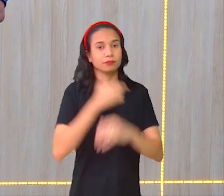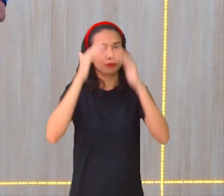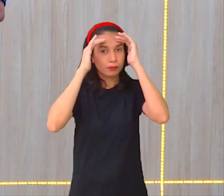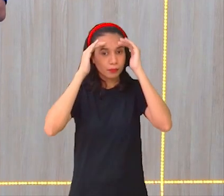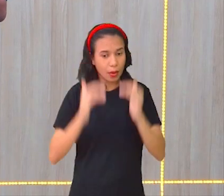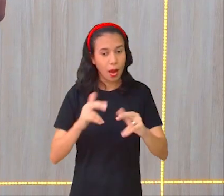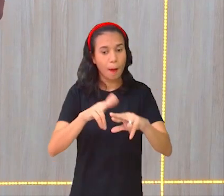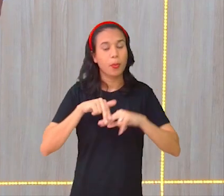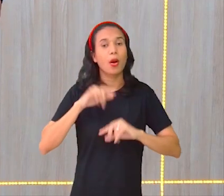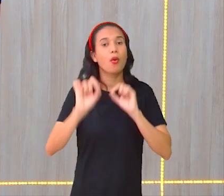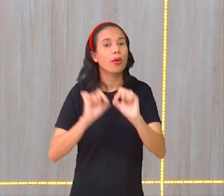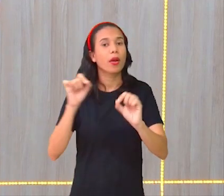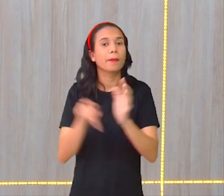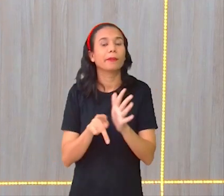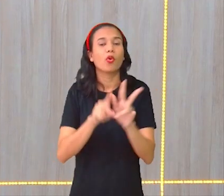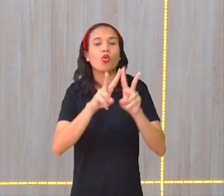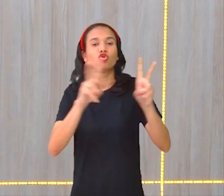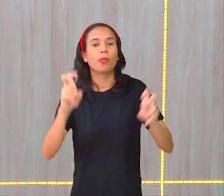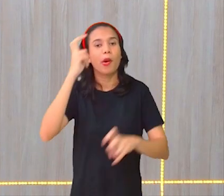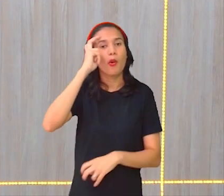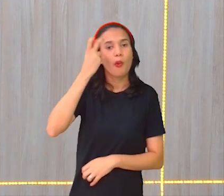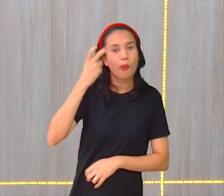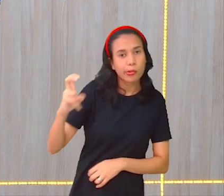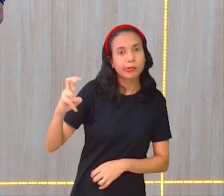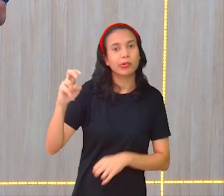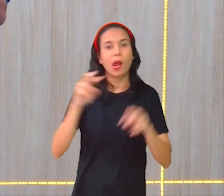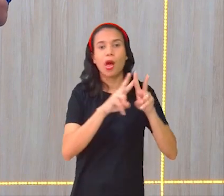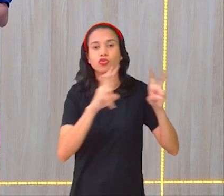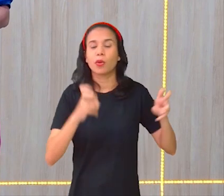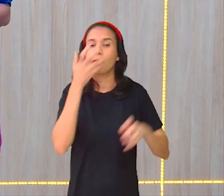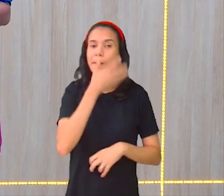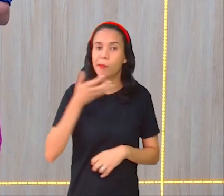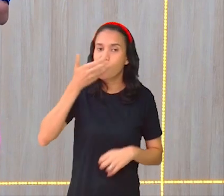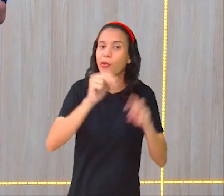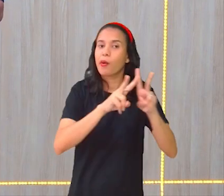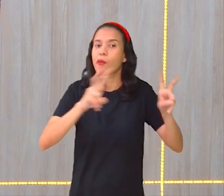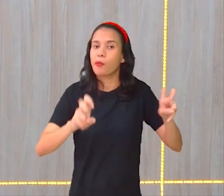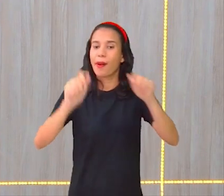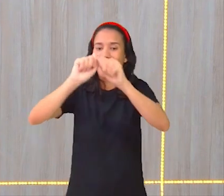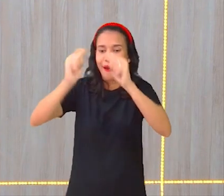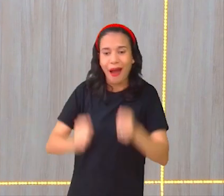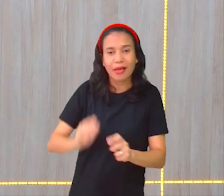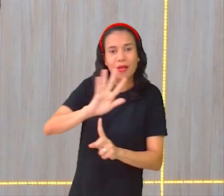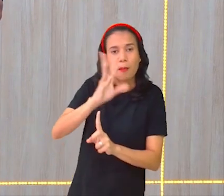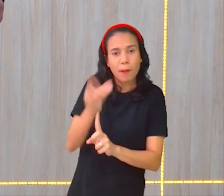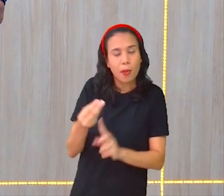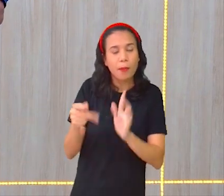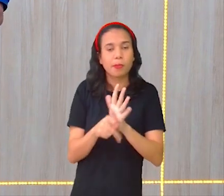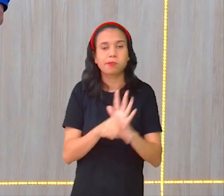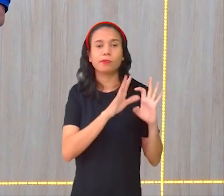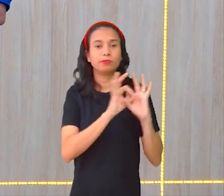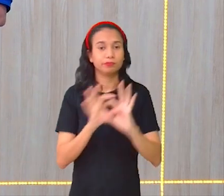porque, assim, a questão cultural, a questão da música e da arte dentro dessa questão religiosa,